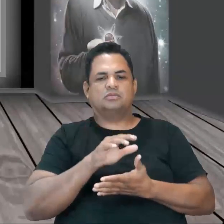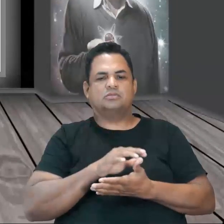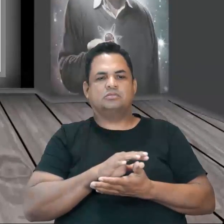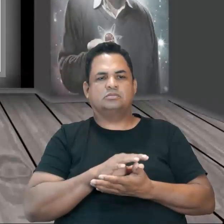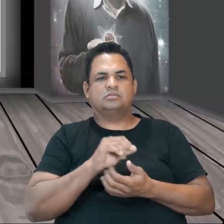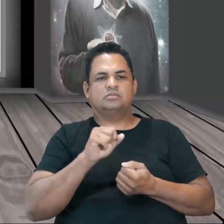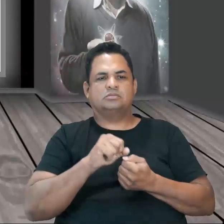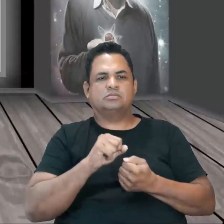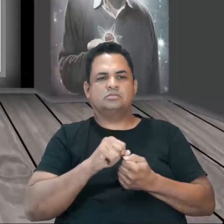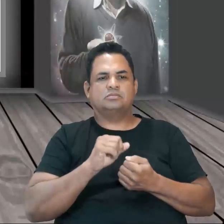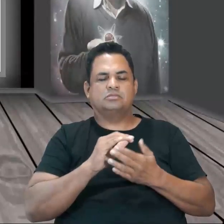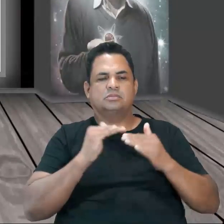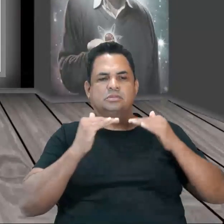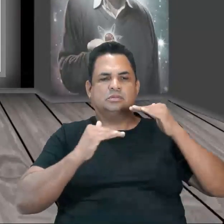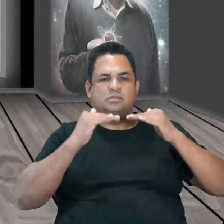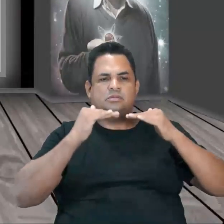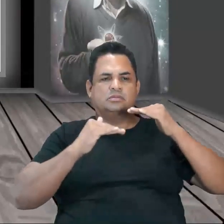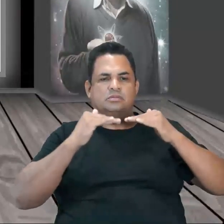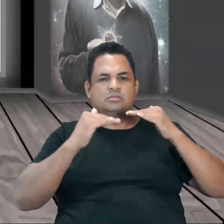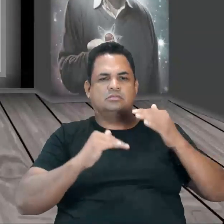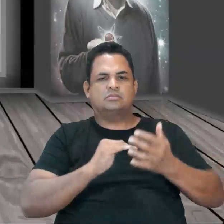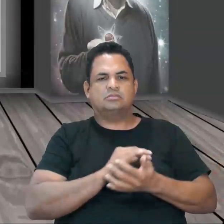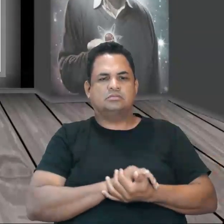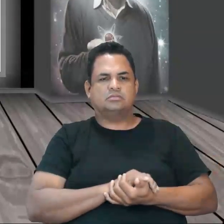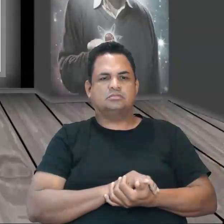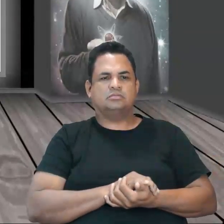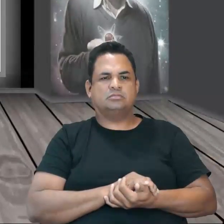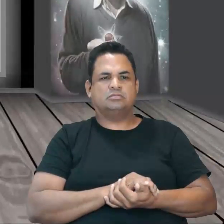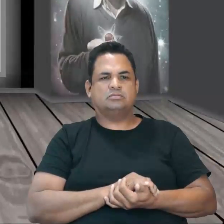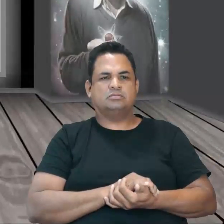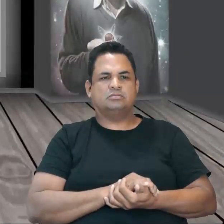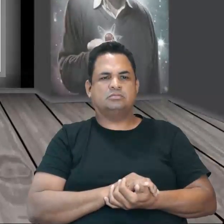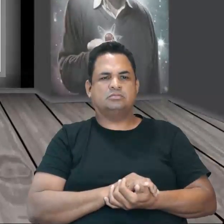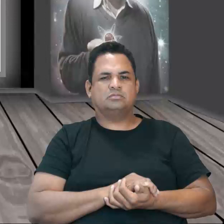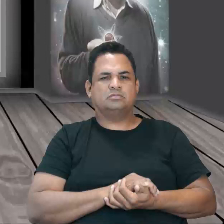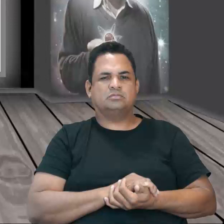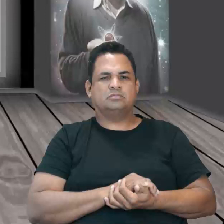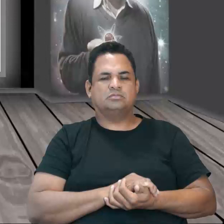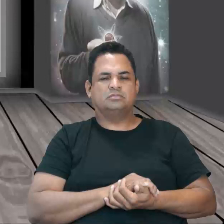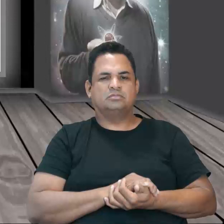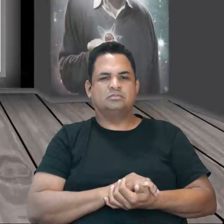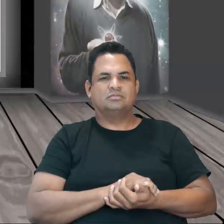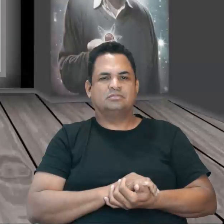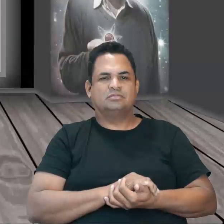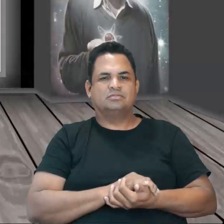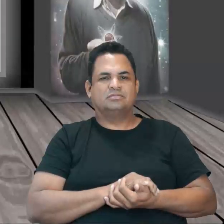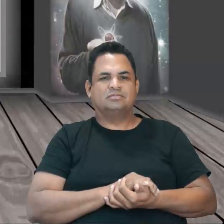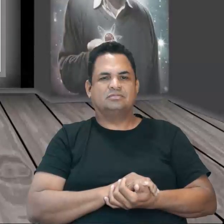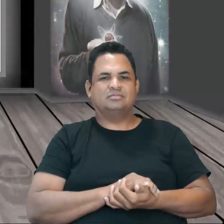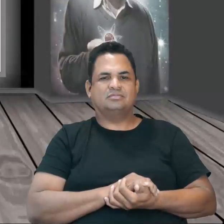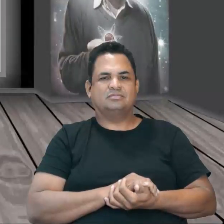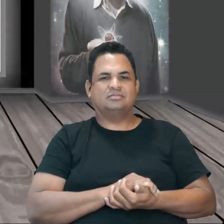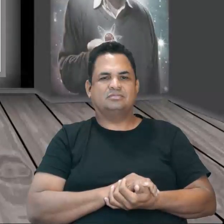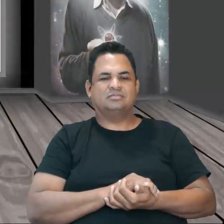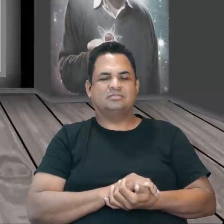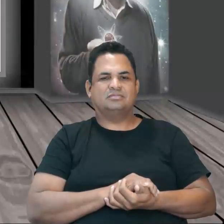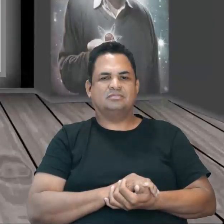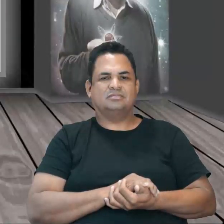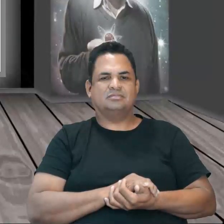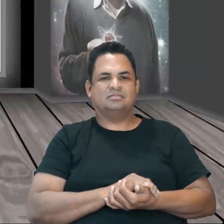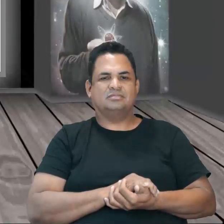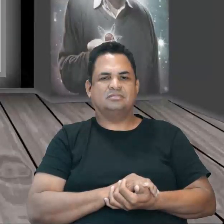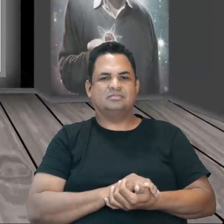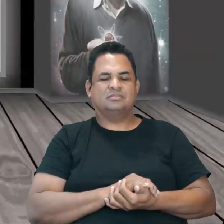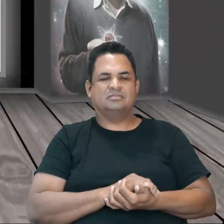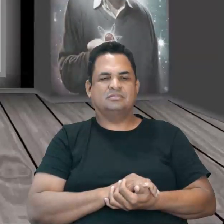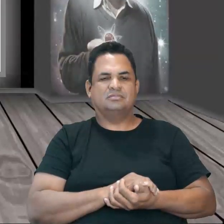Vai equilibrar ele aqui? Vai conseguir equilibrar ele aqui? Vai. Aqui é malabarista. Então, olha só. Pronto. Fiz